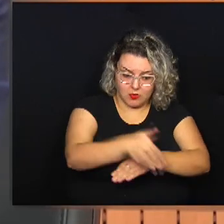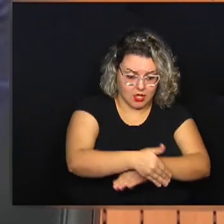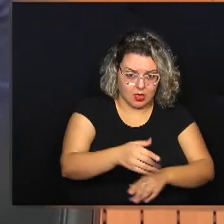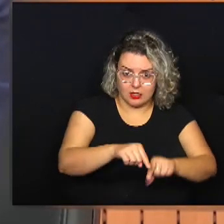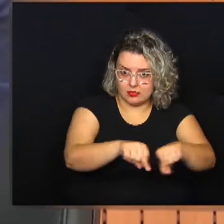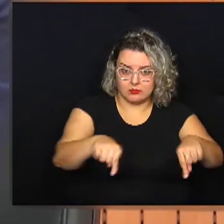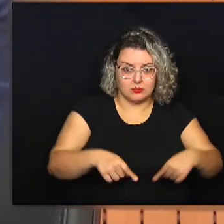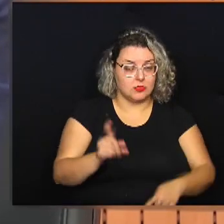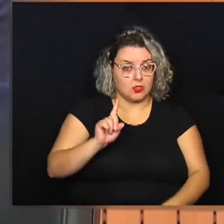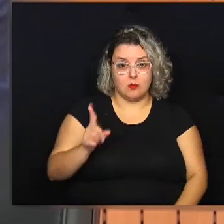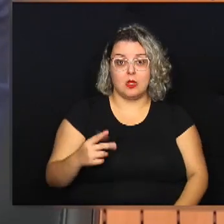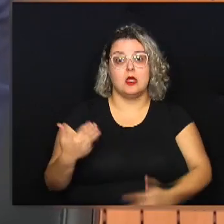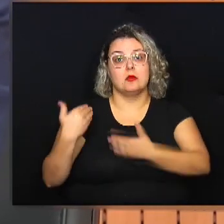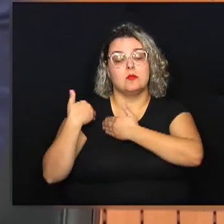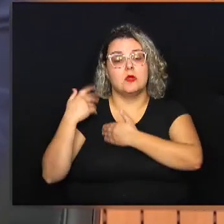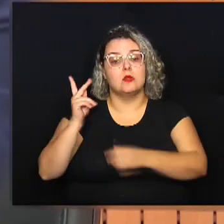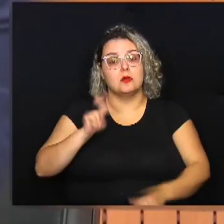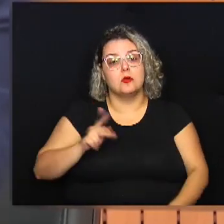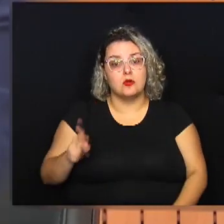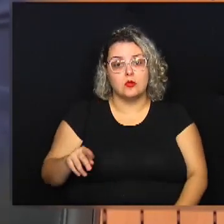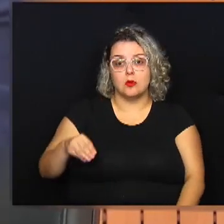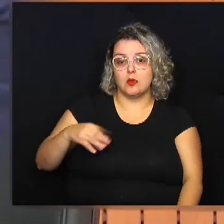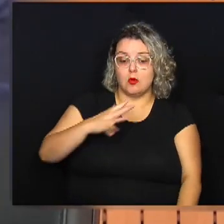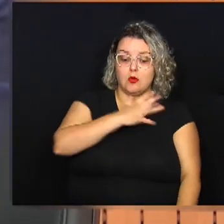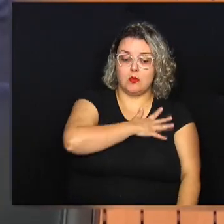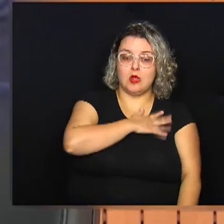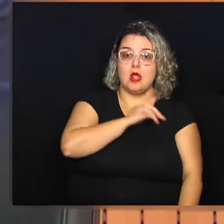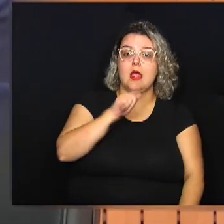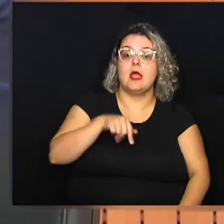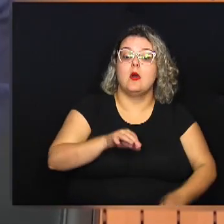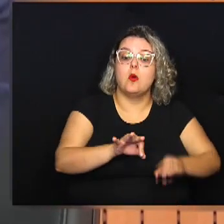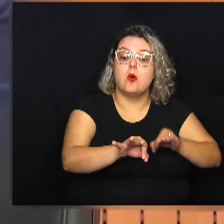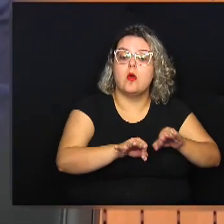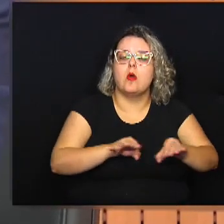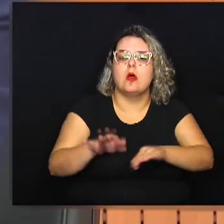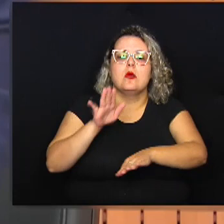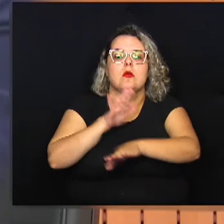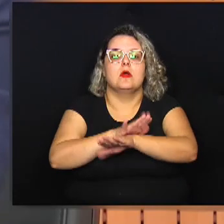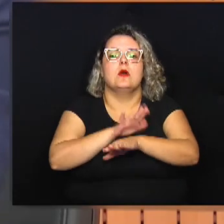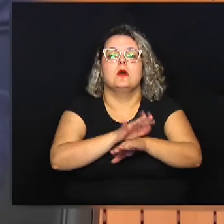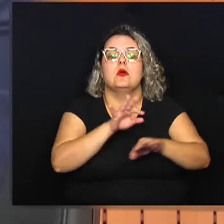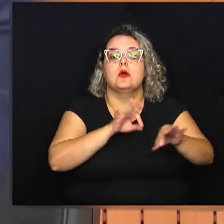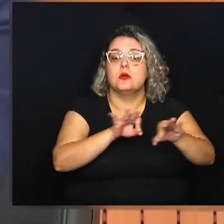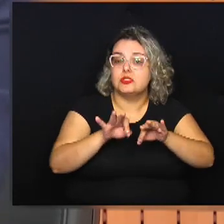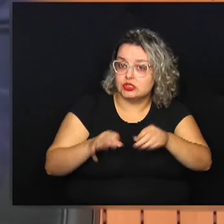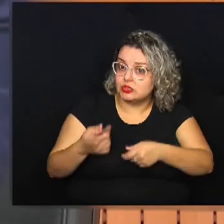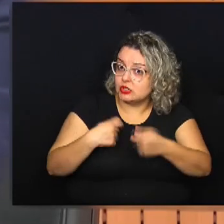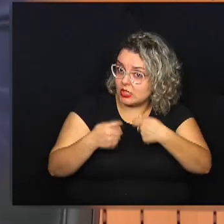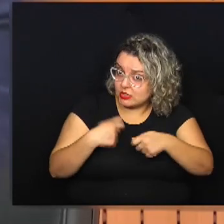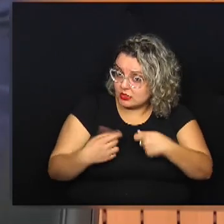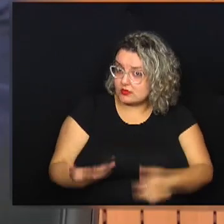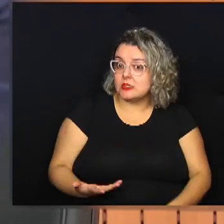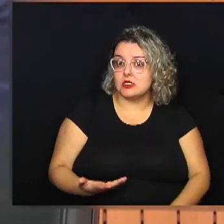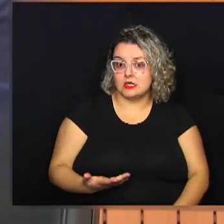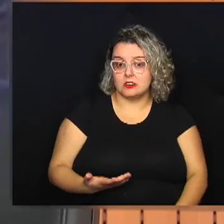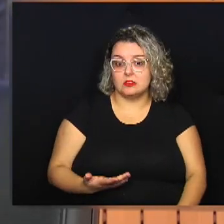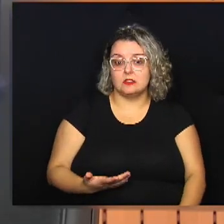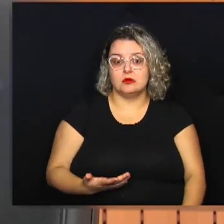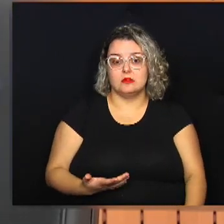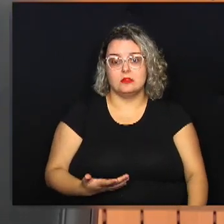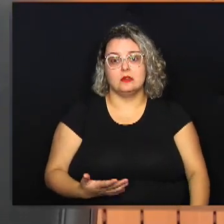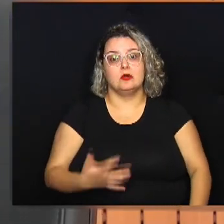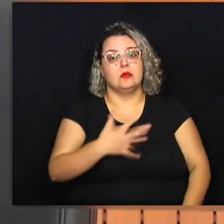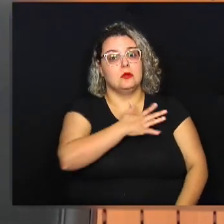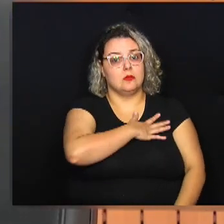professor. O militar ele é um agente organizador. Ele vai ajudar na organização tanto administrativa, né, com um militar